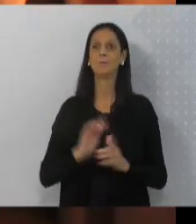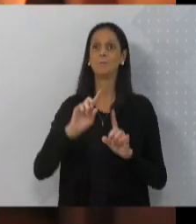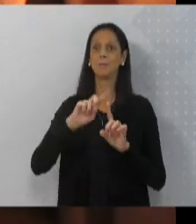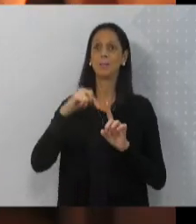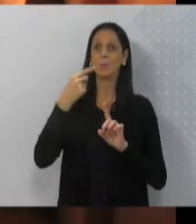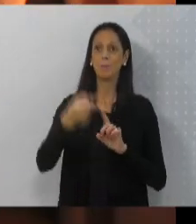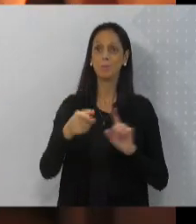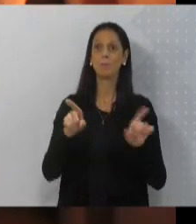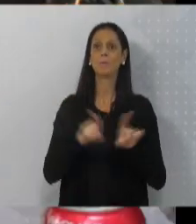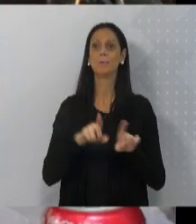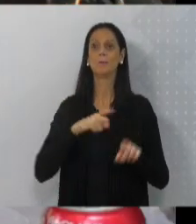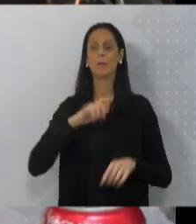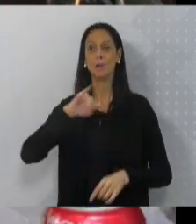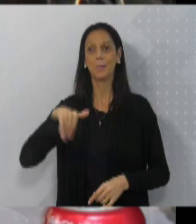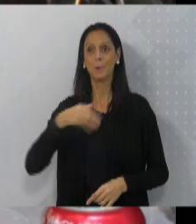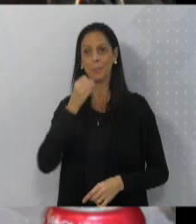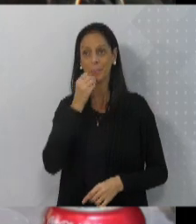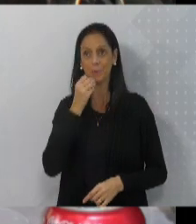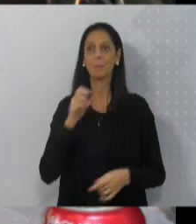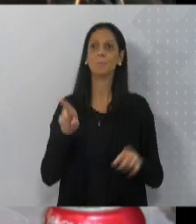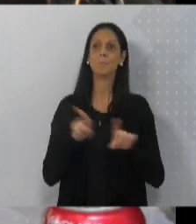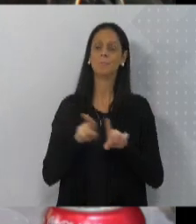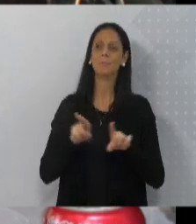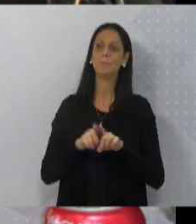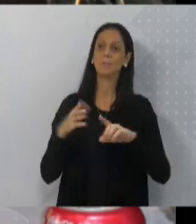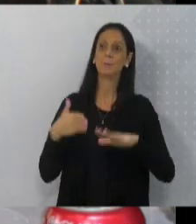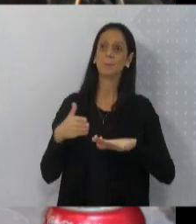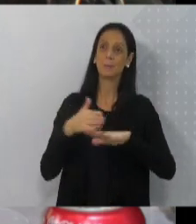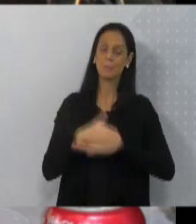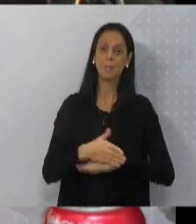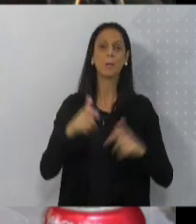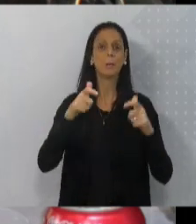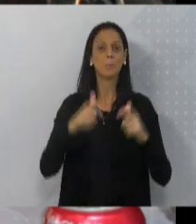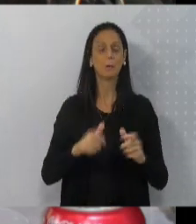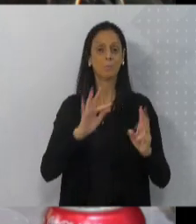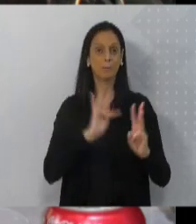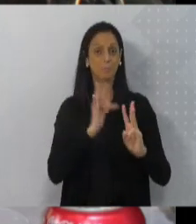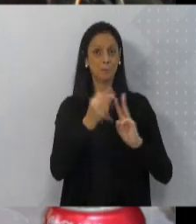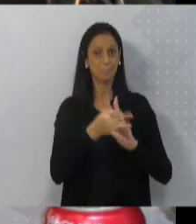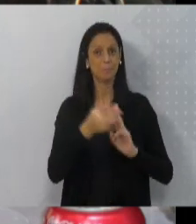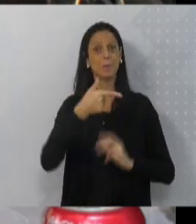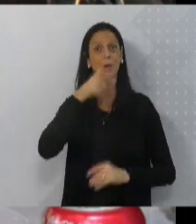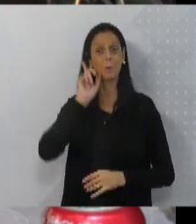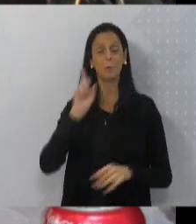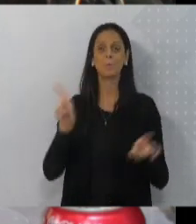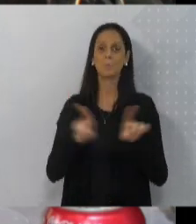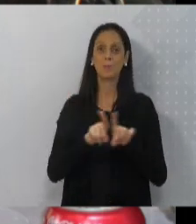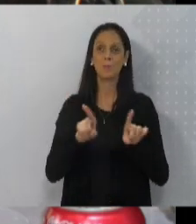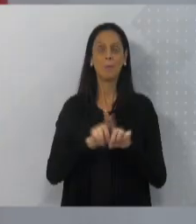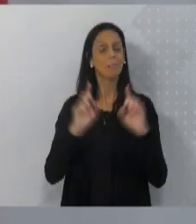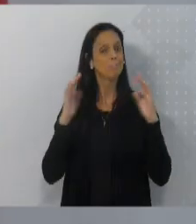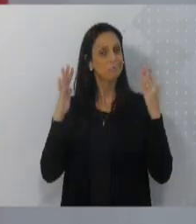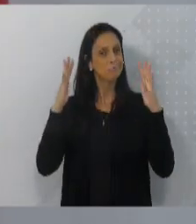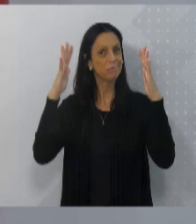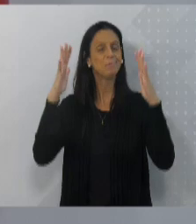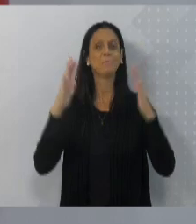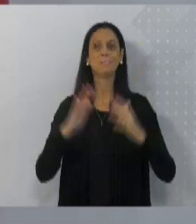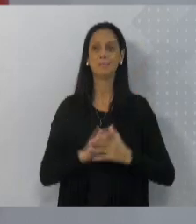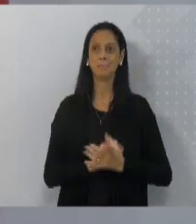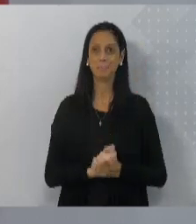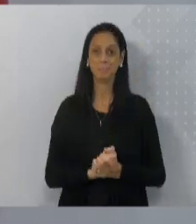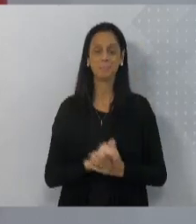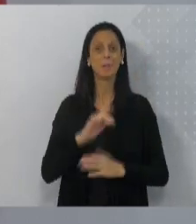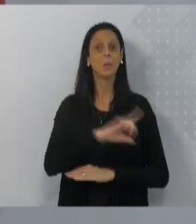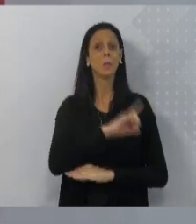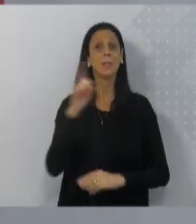Lucelma, tivemos a oportunidade de prestigiar também ali no Profamília ontem, em comemoração ao Dia